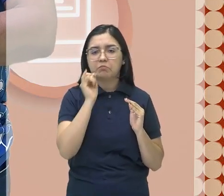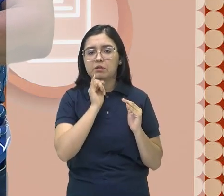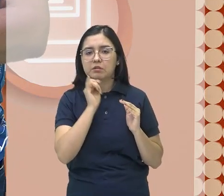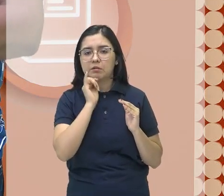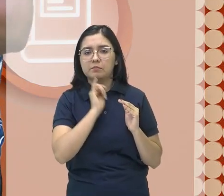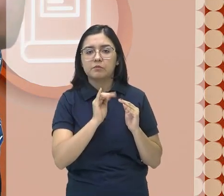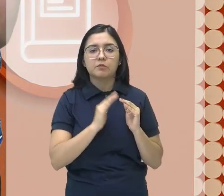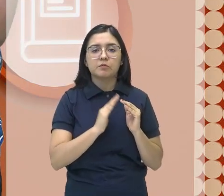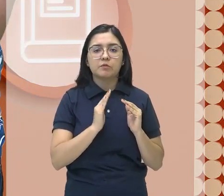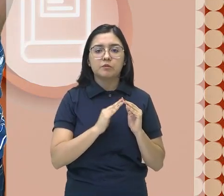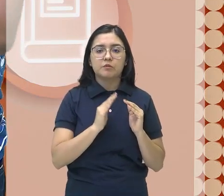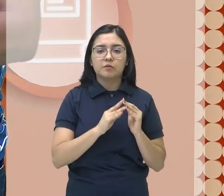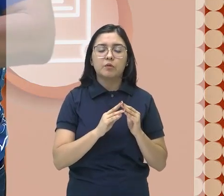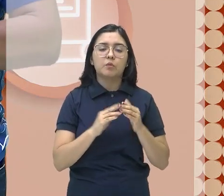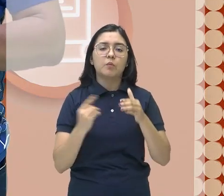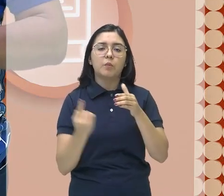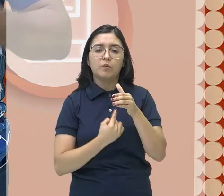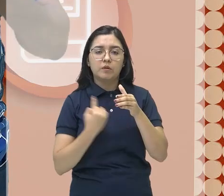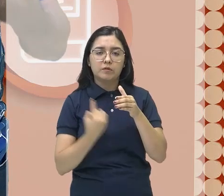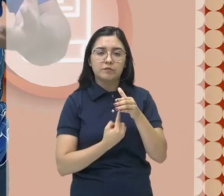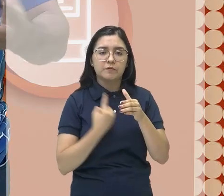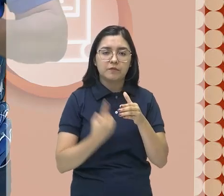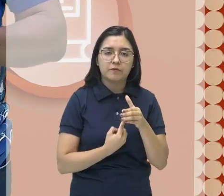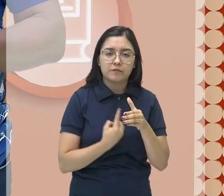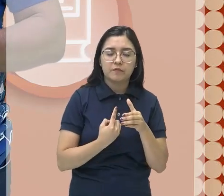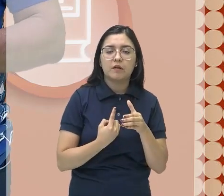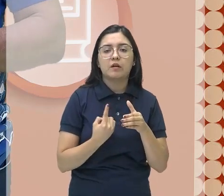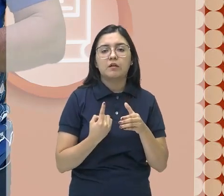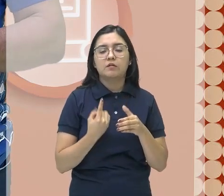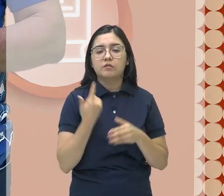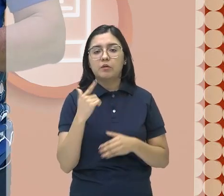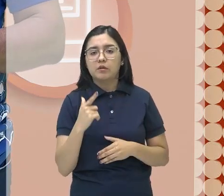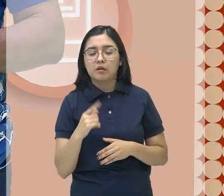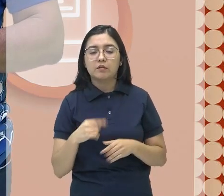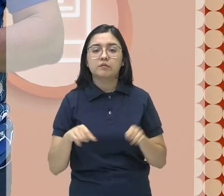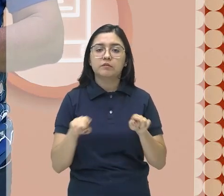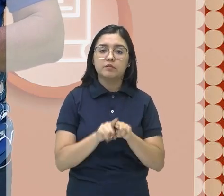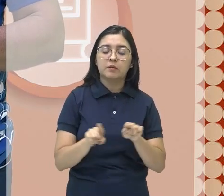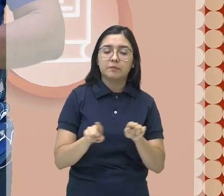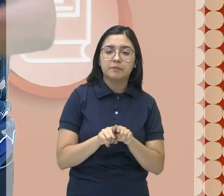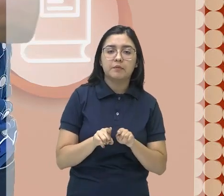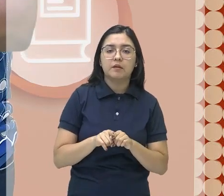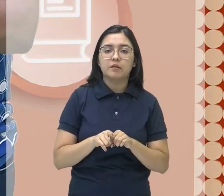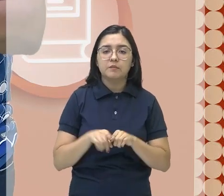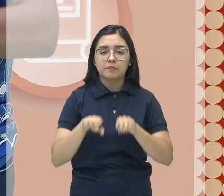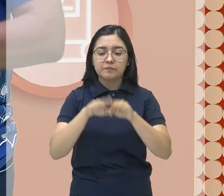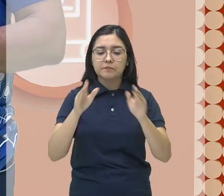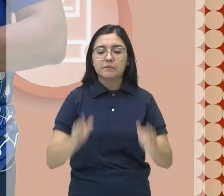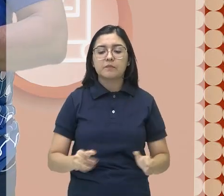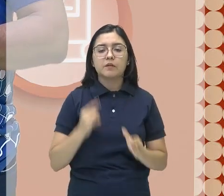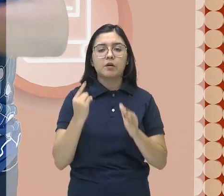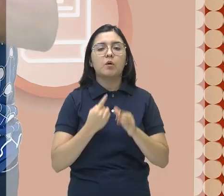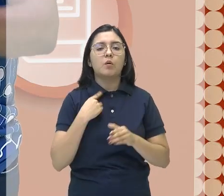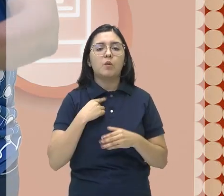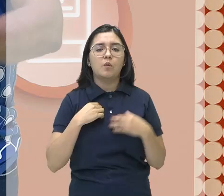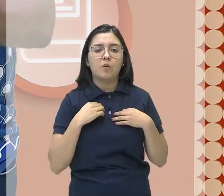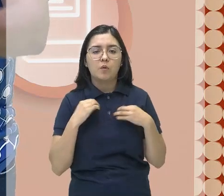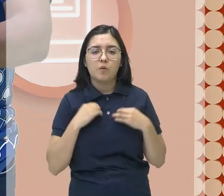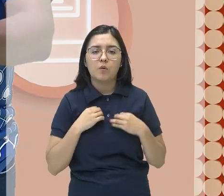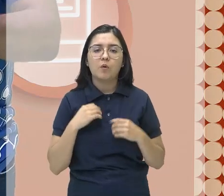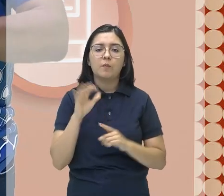exemplo, um liquidificador, uma máquina de lavar, né, roupa, um ventilador, hoje